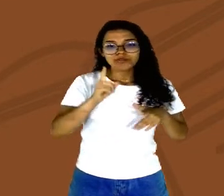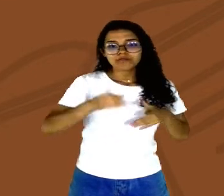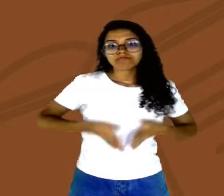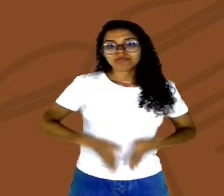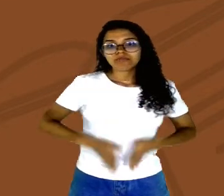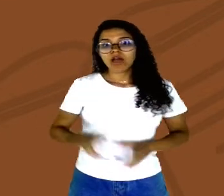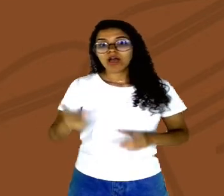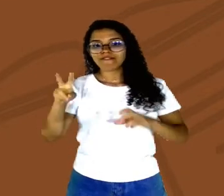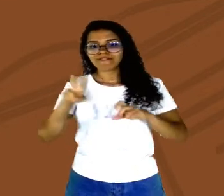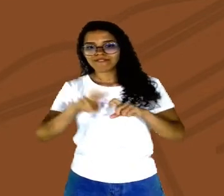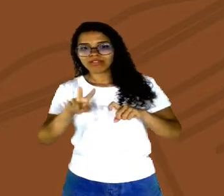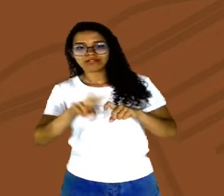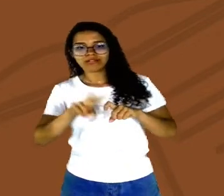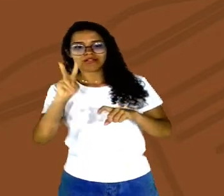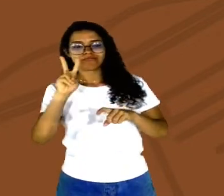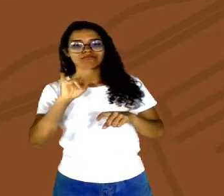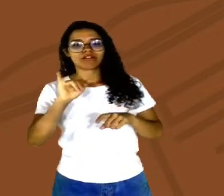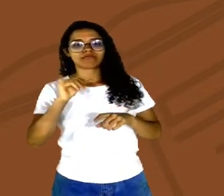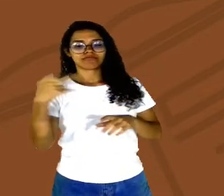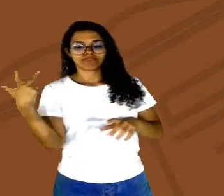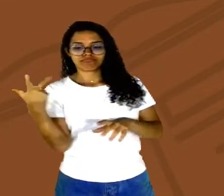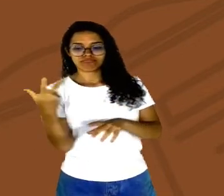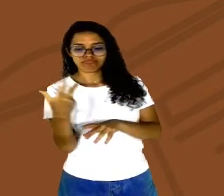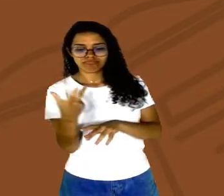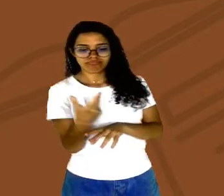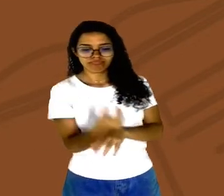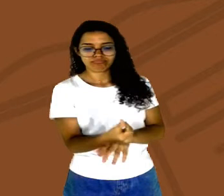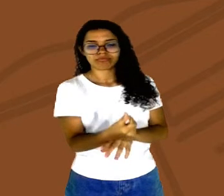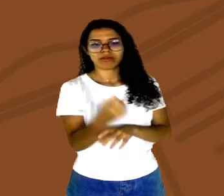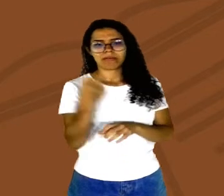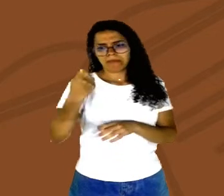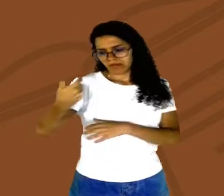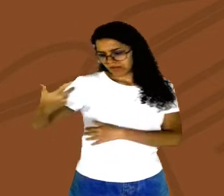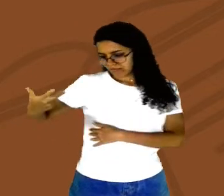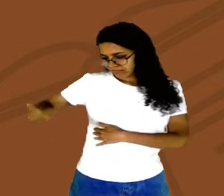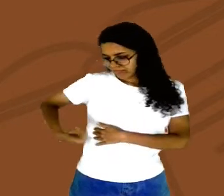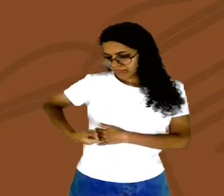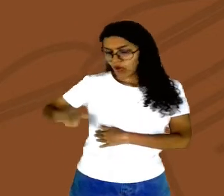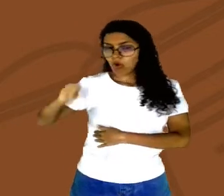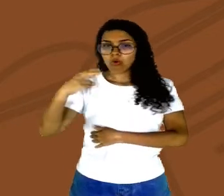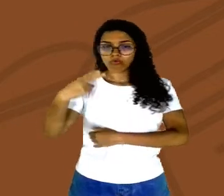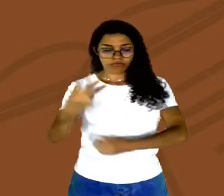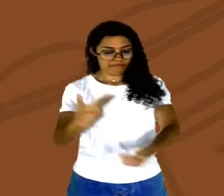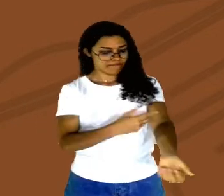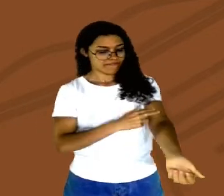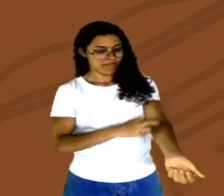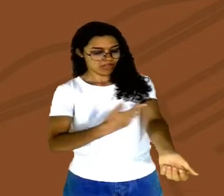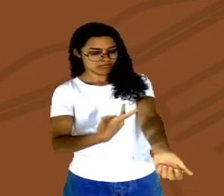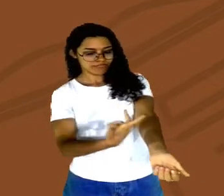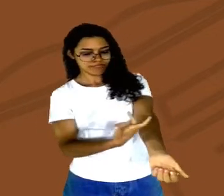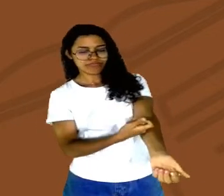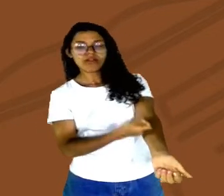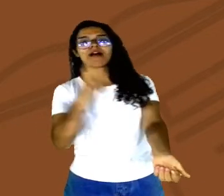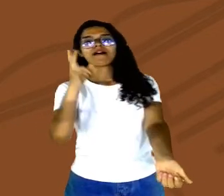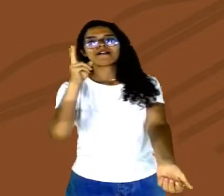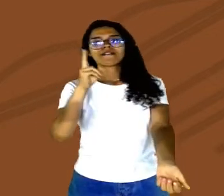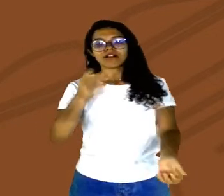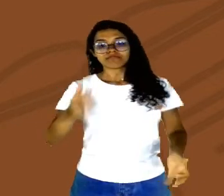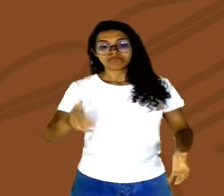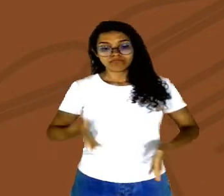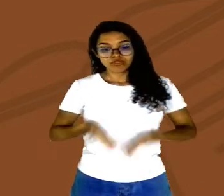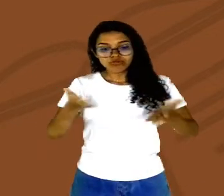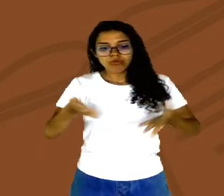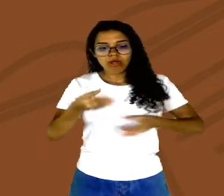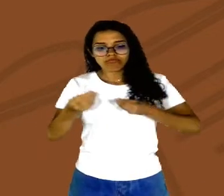médico veterinário passa a ocitocina, aplica lá intramuscular ou até endovenosa e vai estimular lá a contração. Muito bem,